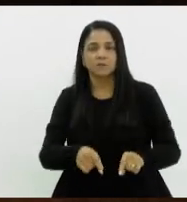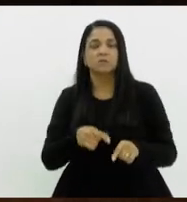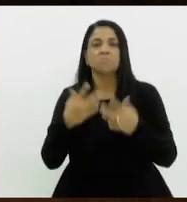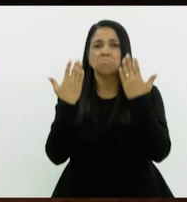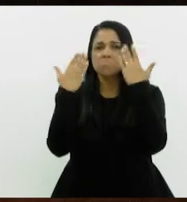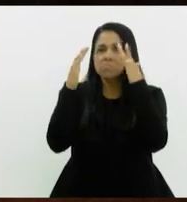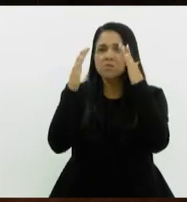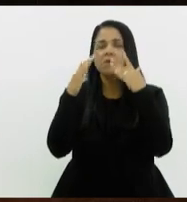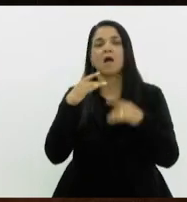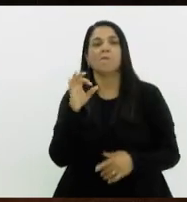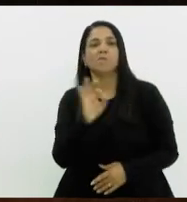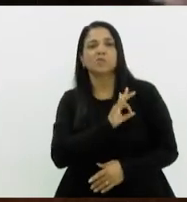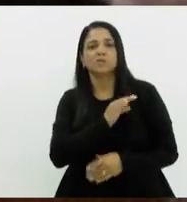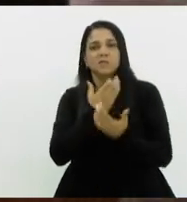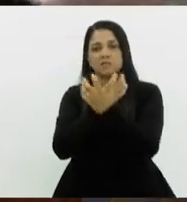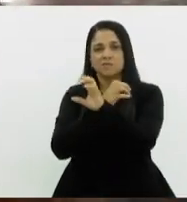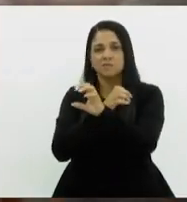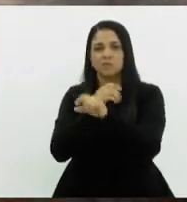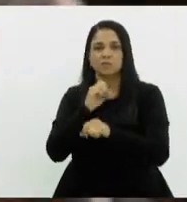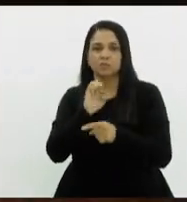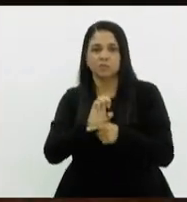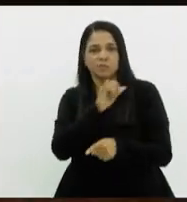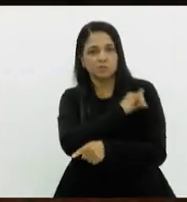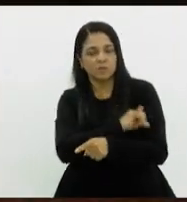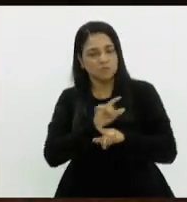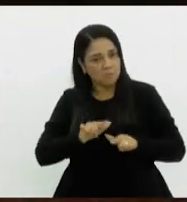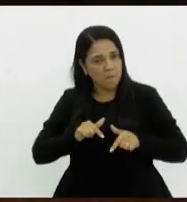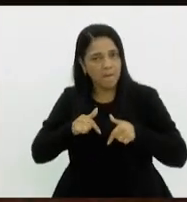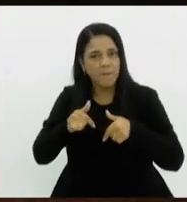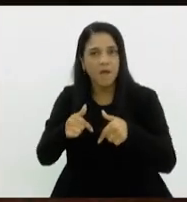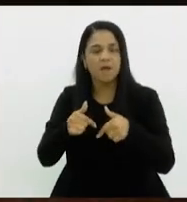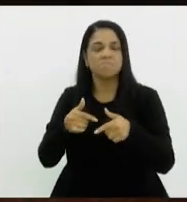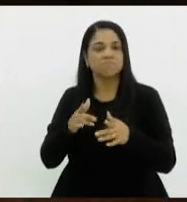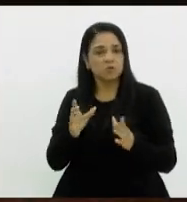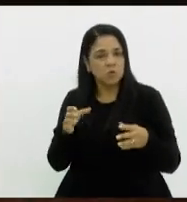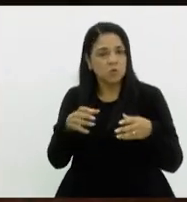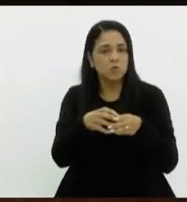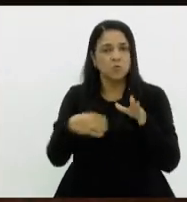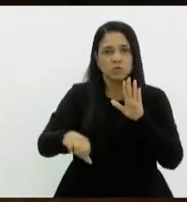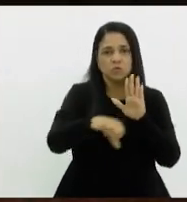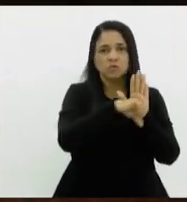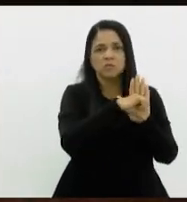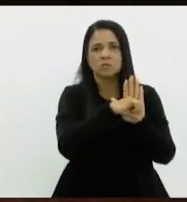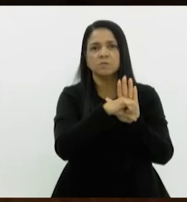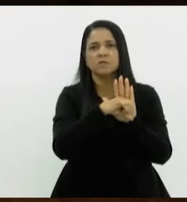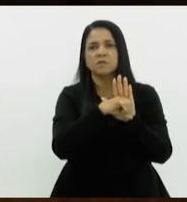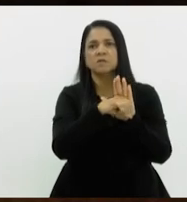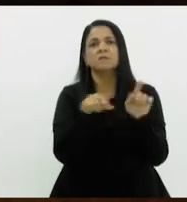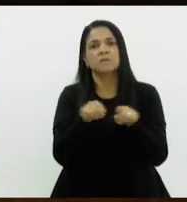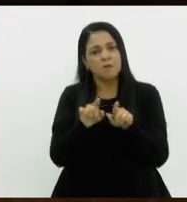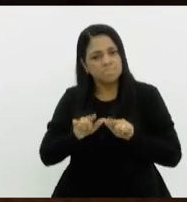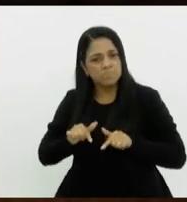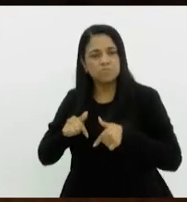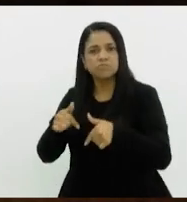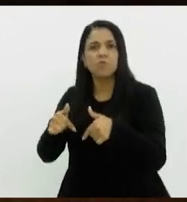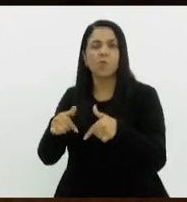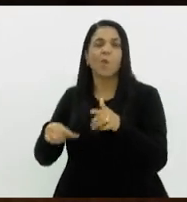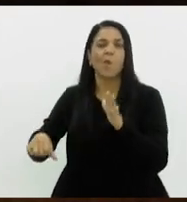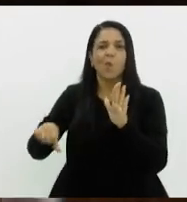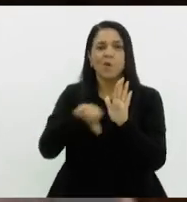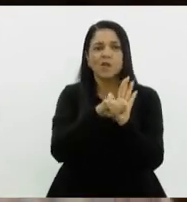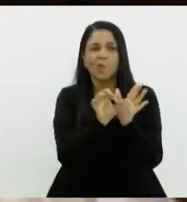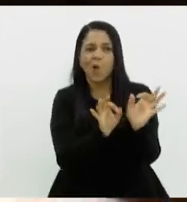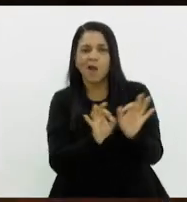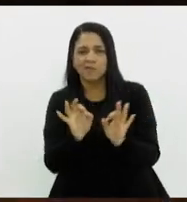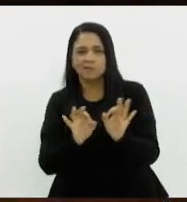Polícia Civil do Estado do Rio de Janeiro por enfrentar facções criminosas, por enfrentar o crime organizado